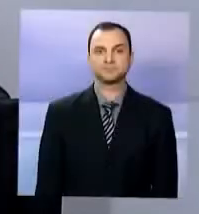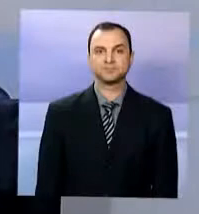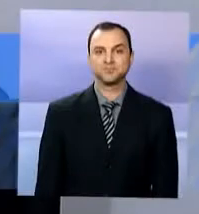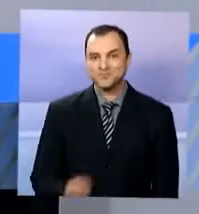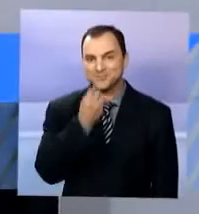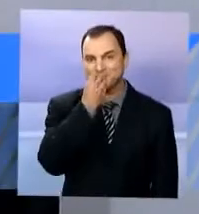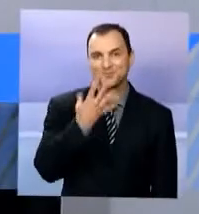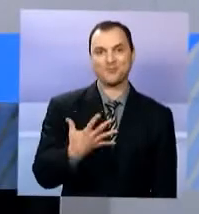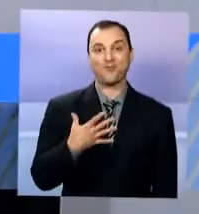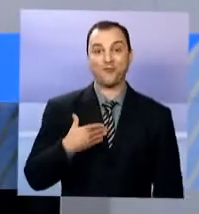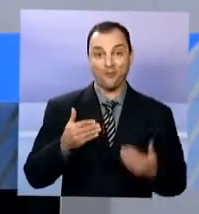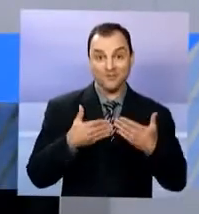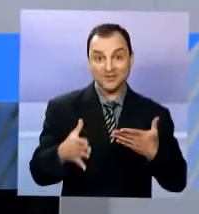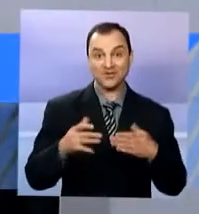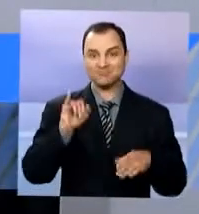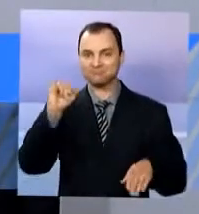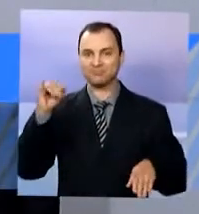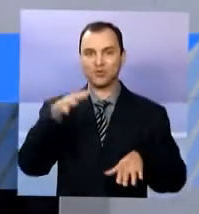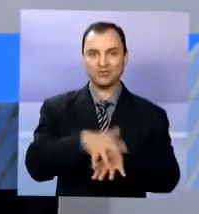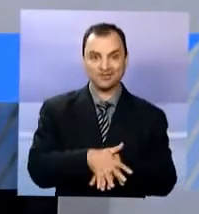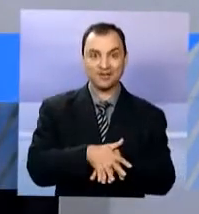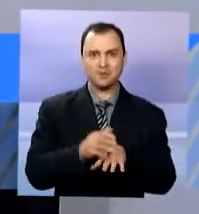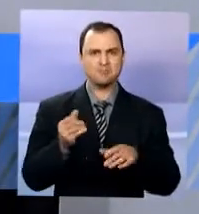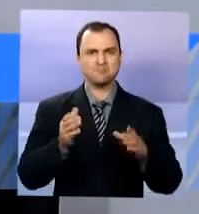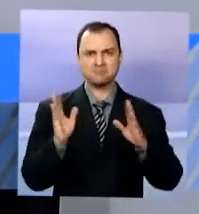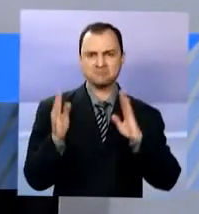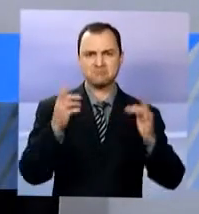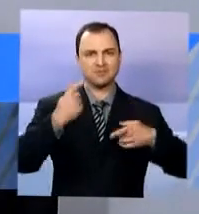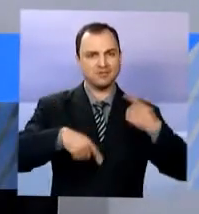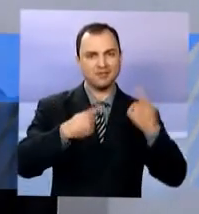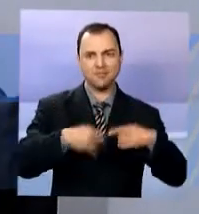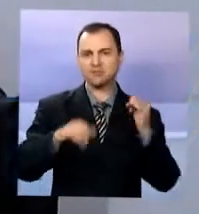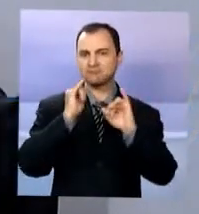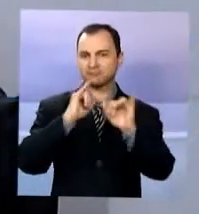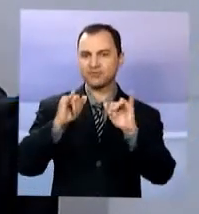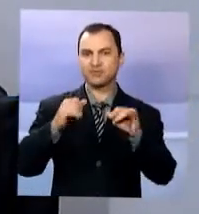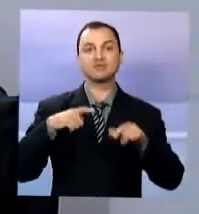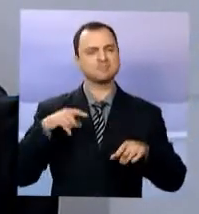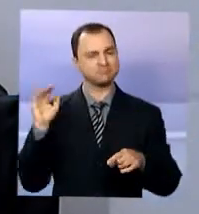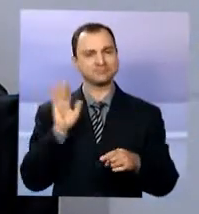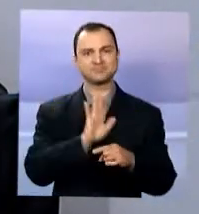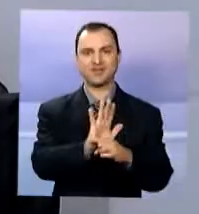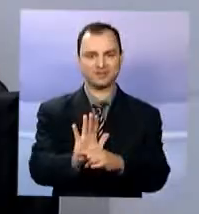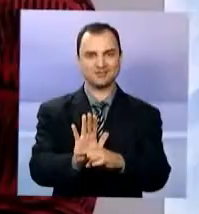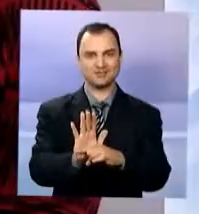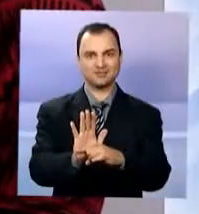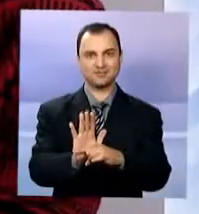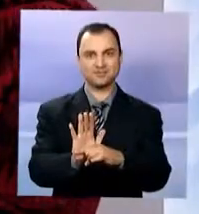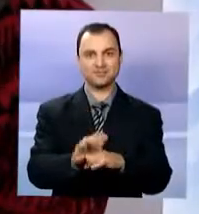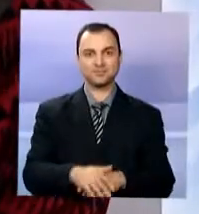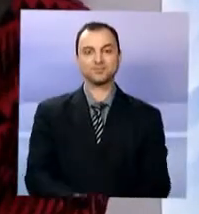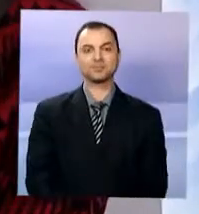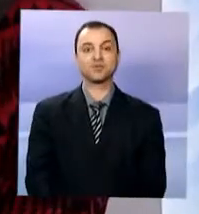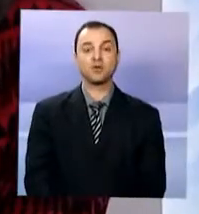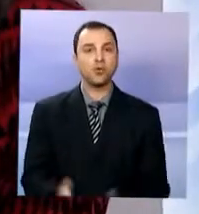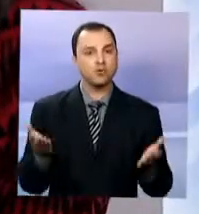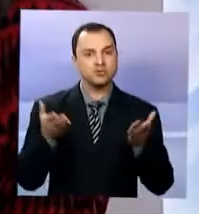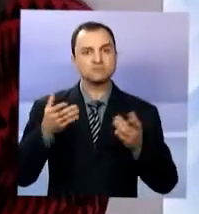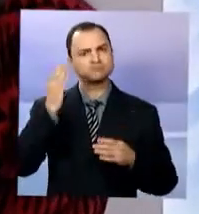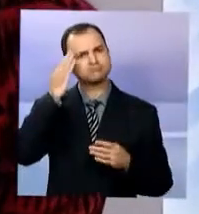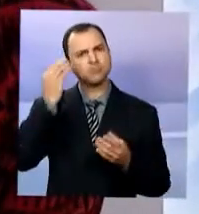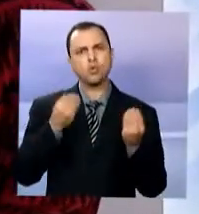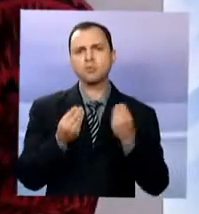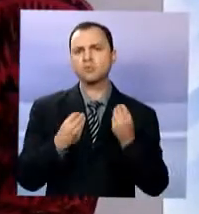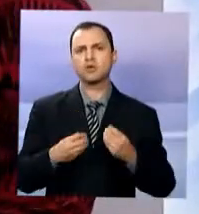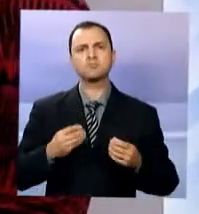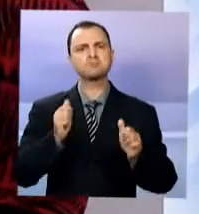Olá começa agora o inclusive o programa de debate informação e prestação de serviço E hoje